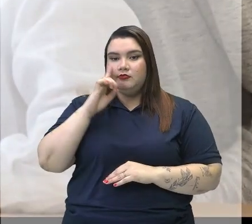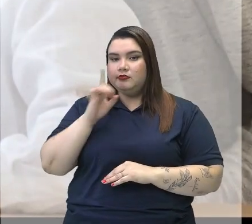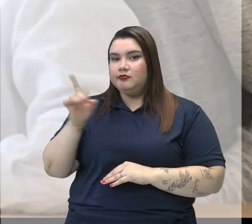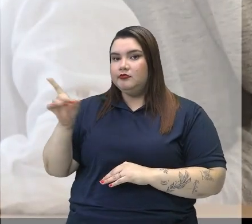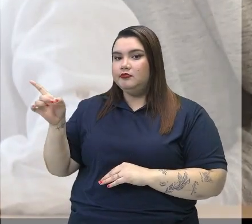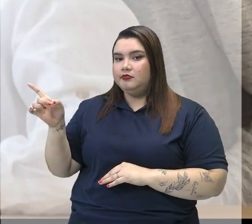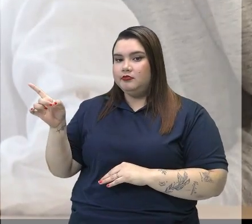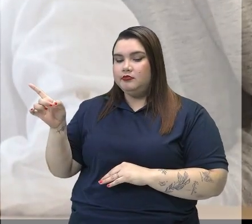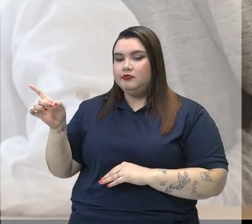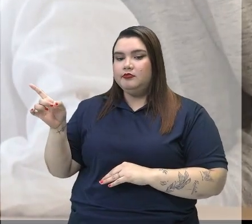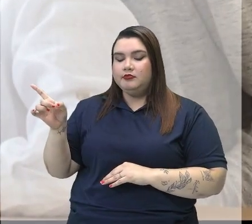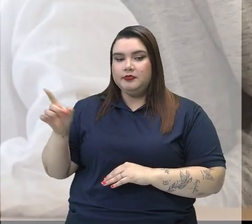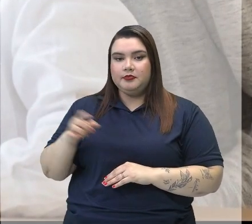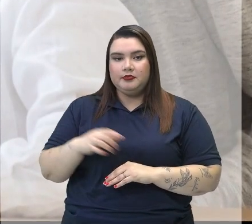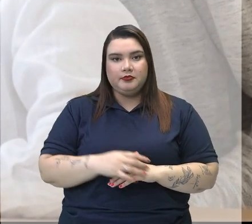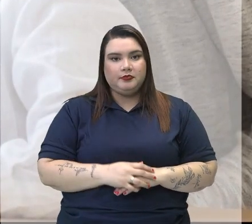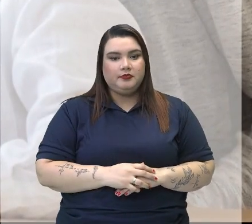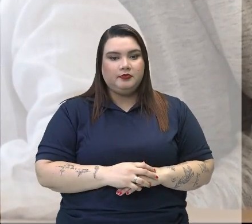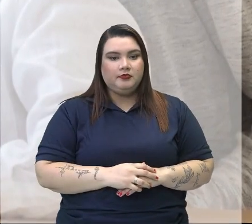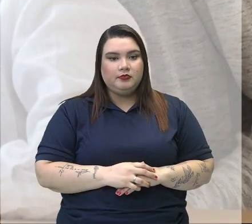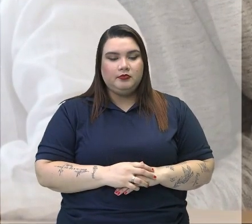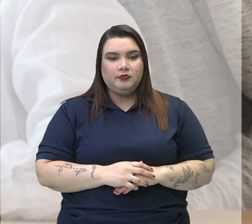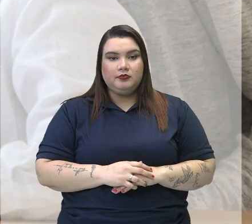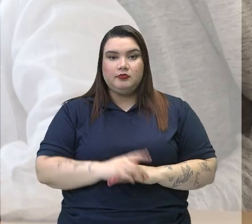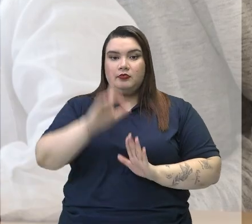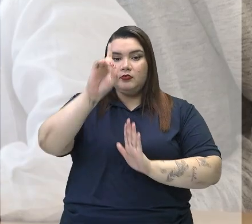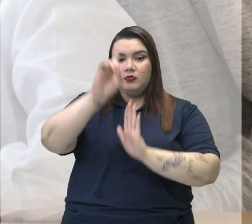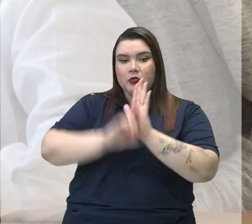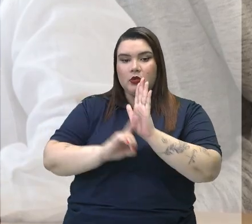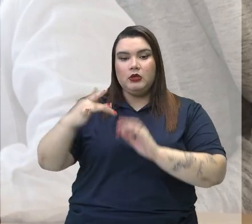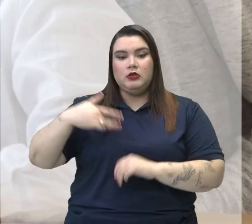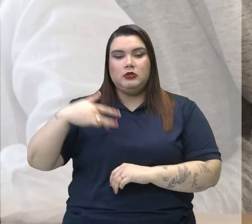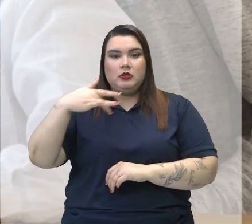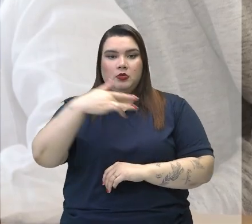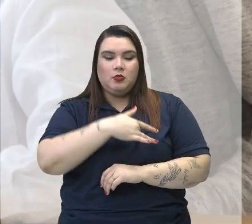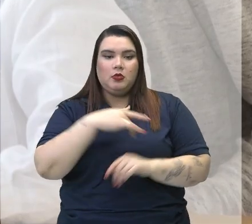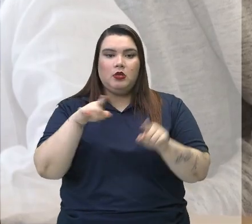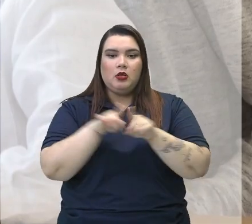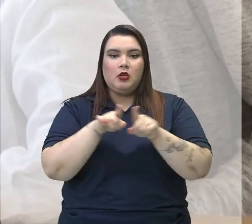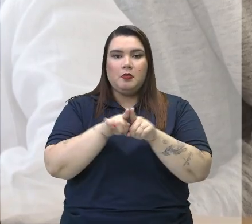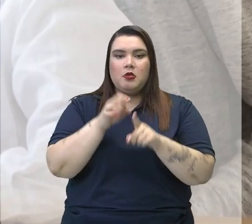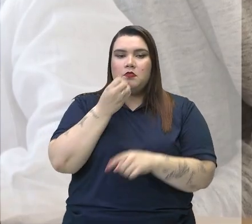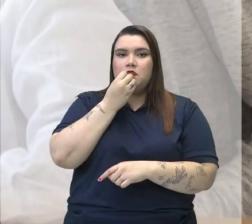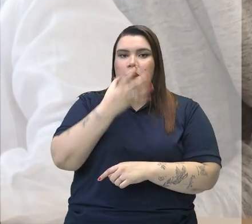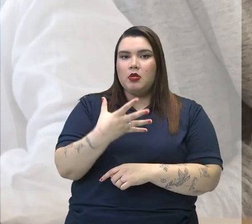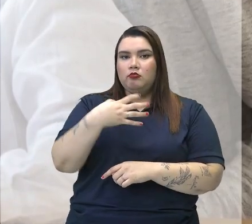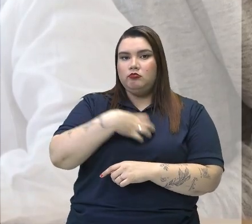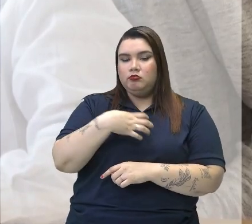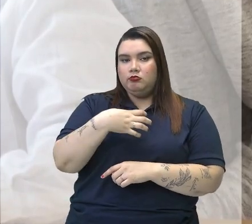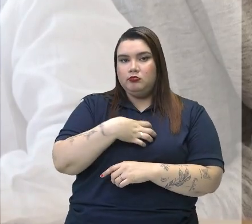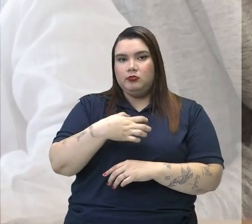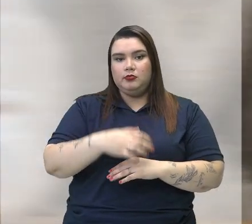Right to health and well-being. Direito à saúde e ao bem-estar.